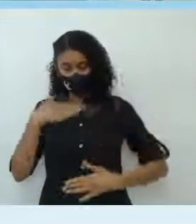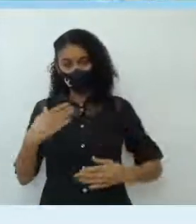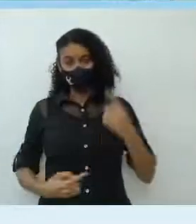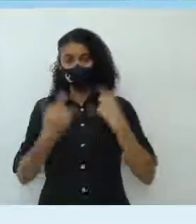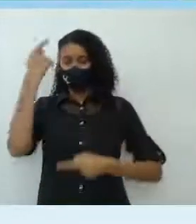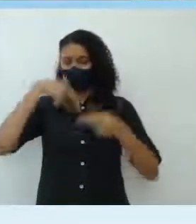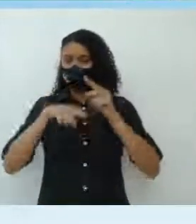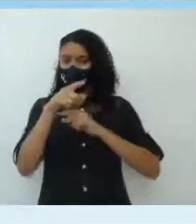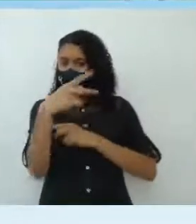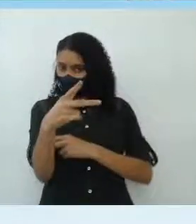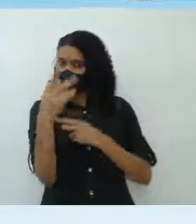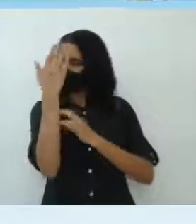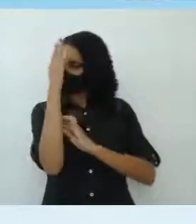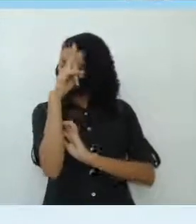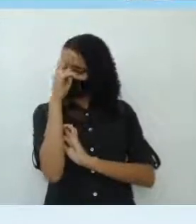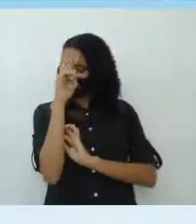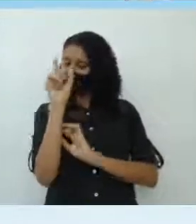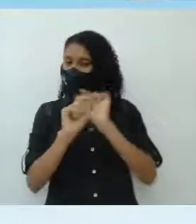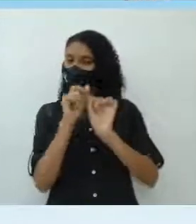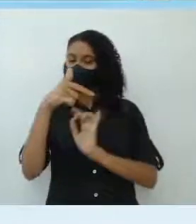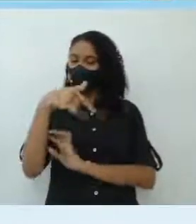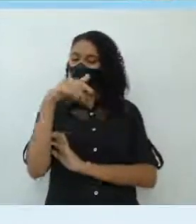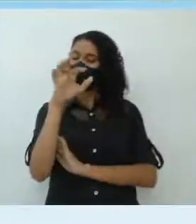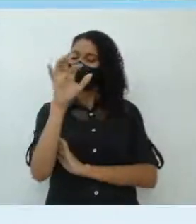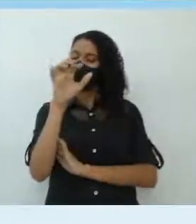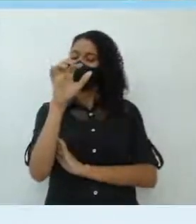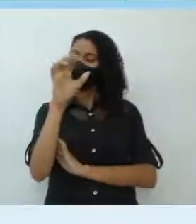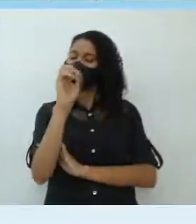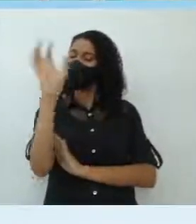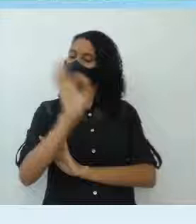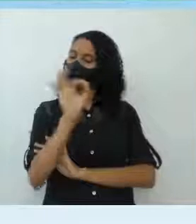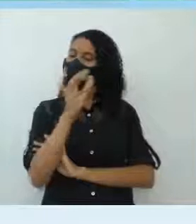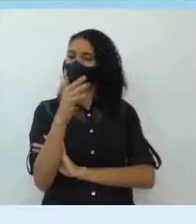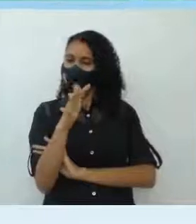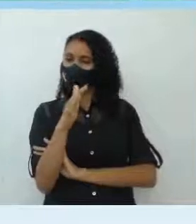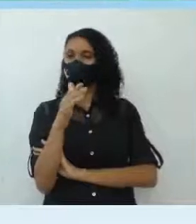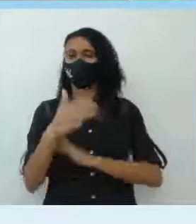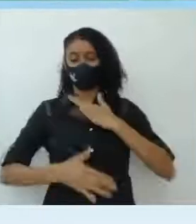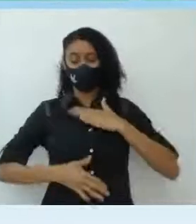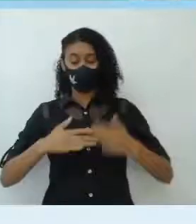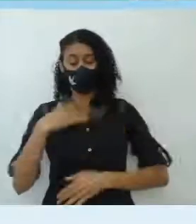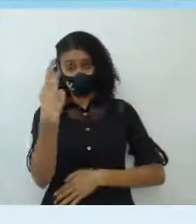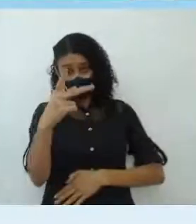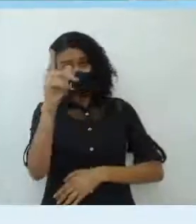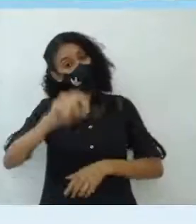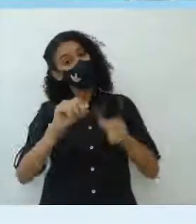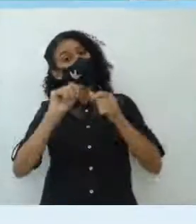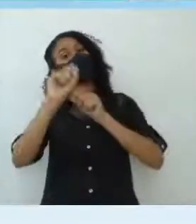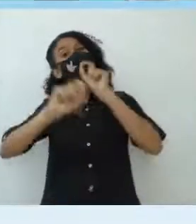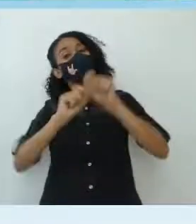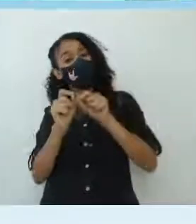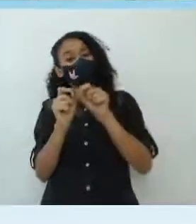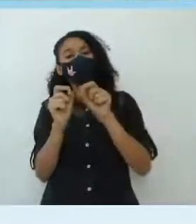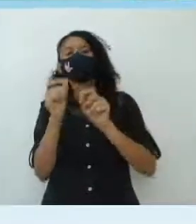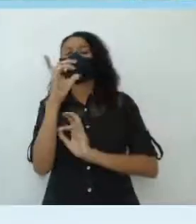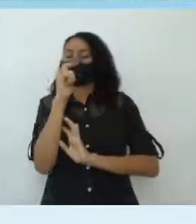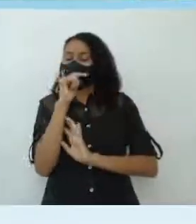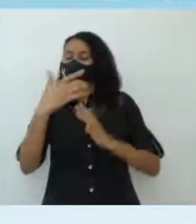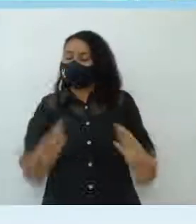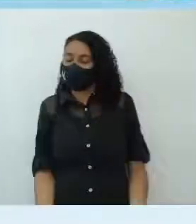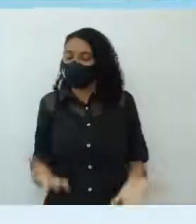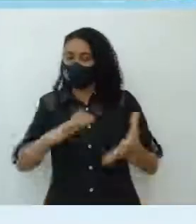Lembra disso? Cerca de 70% do seu organismo é feito de água.